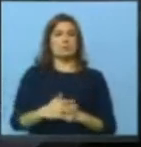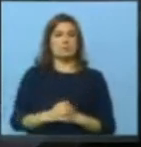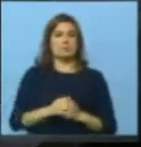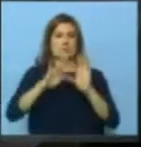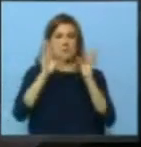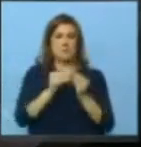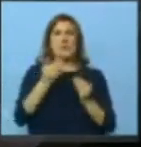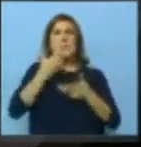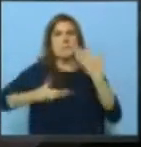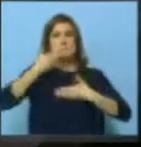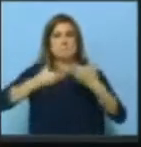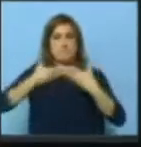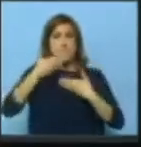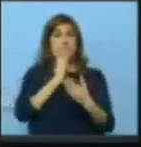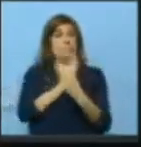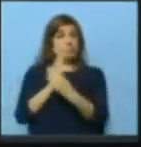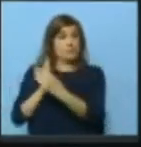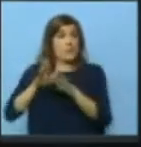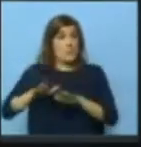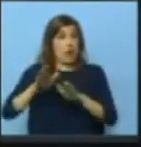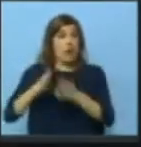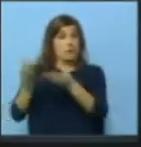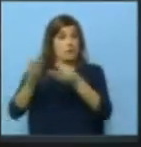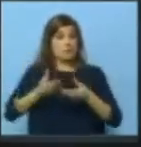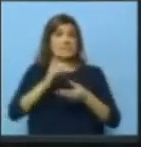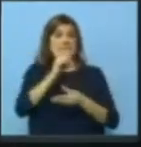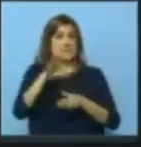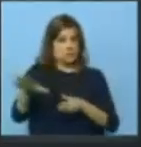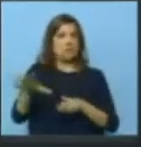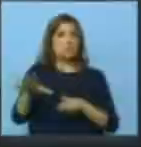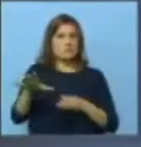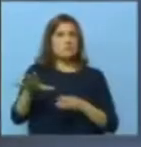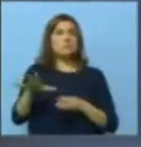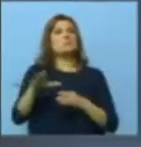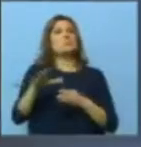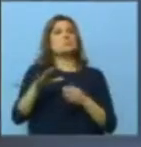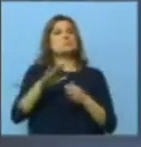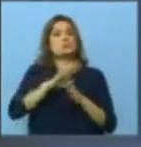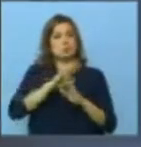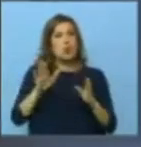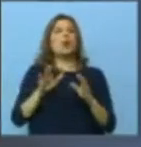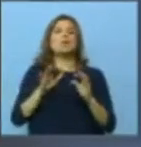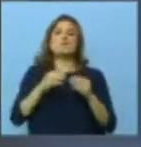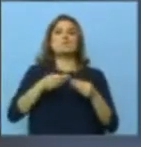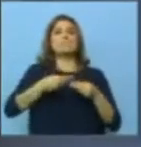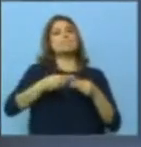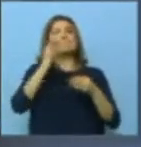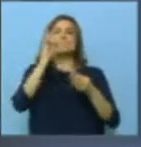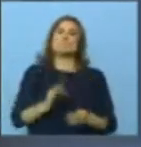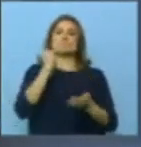pedidos abertos, ou seja, processos que deram entrada. Já certificámos à volta de